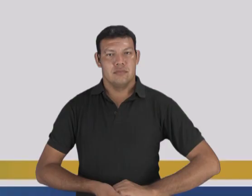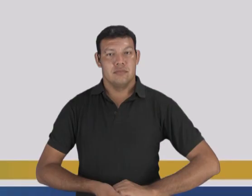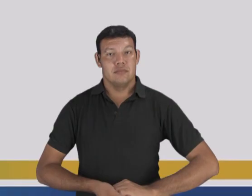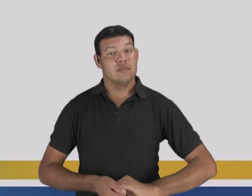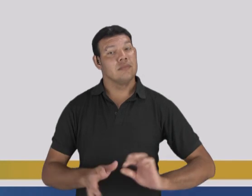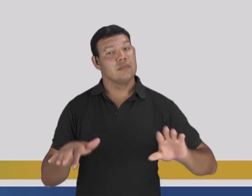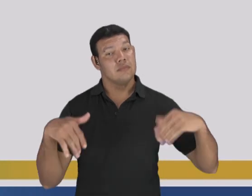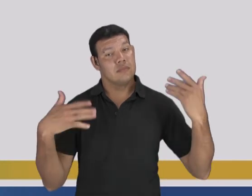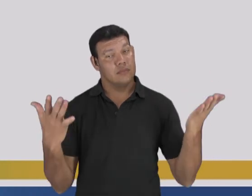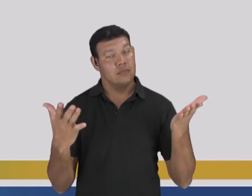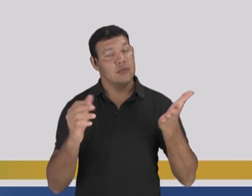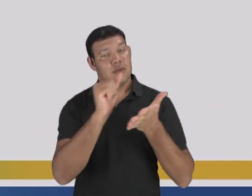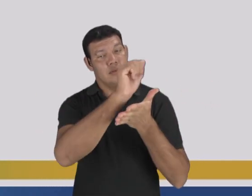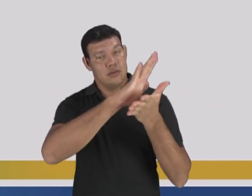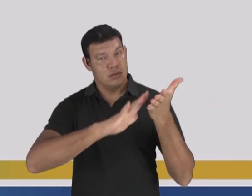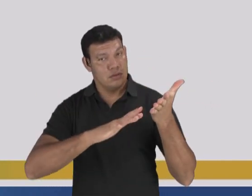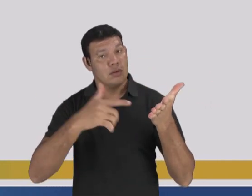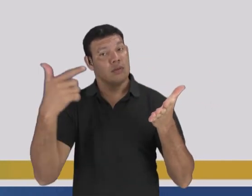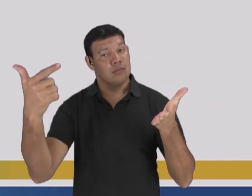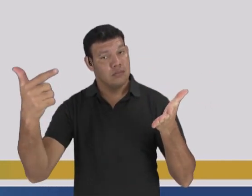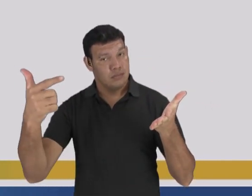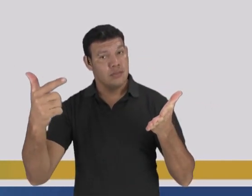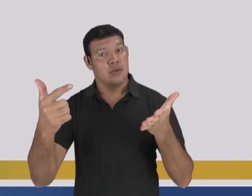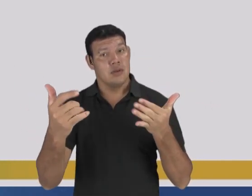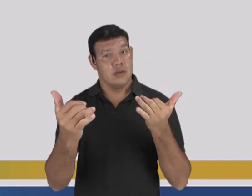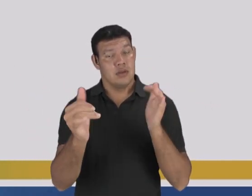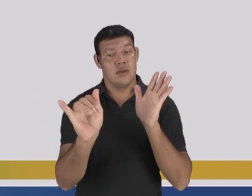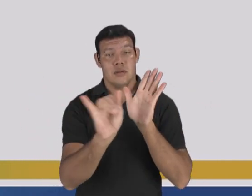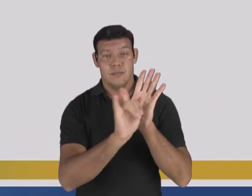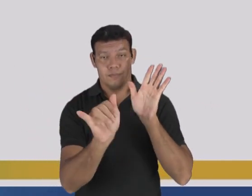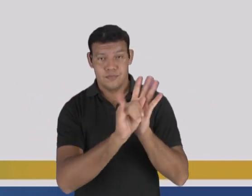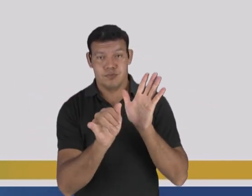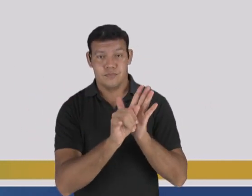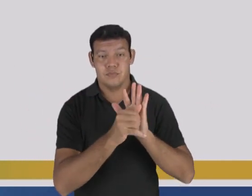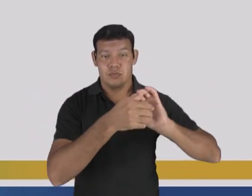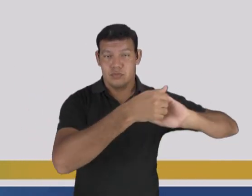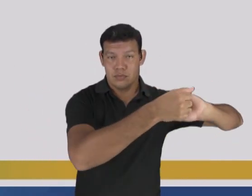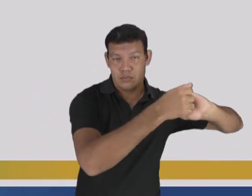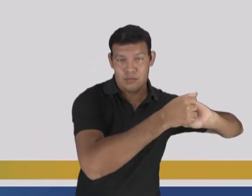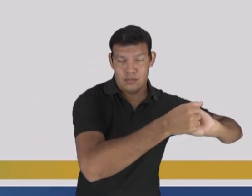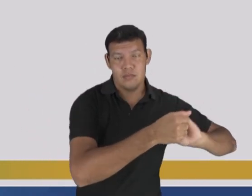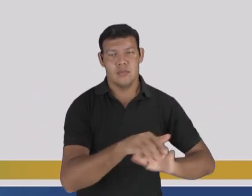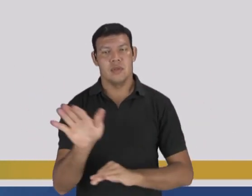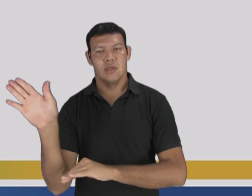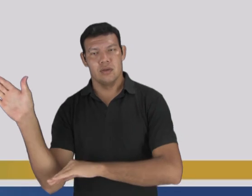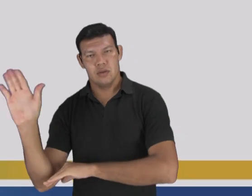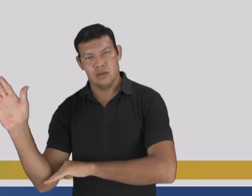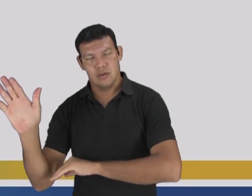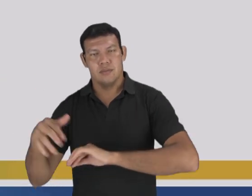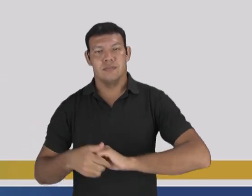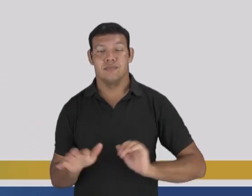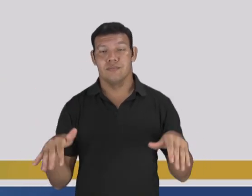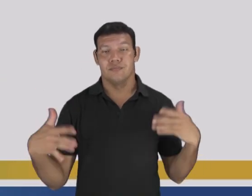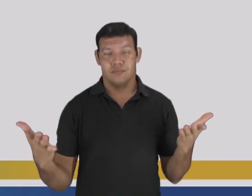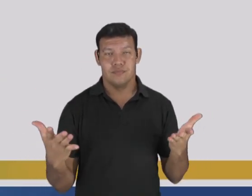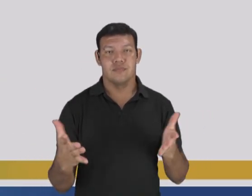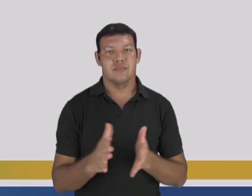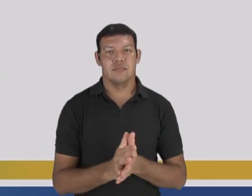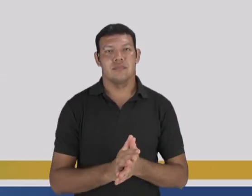Aí temos essa segunda atividadezinha aqui prática, né, que é para identificar o que é saludo e o que é despedida. Então vamos lá.